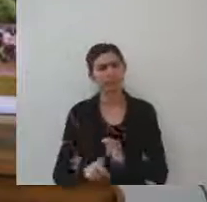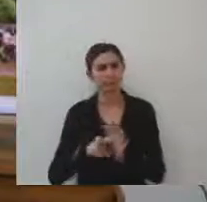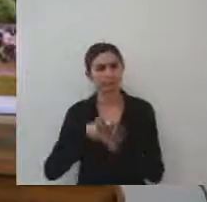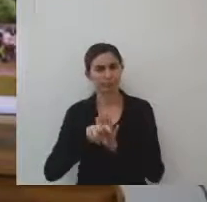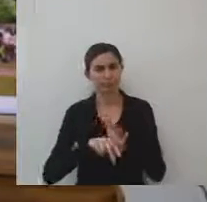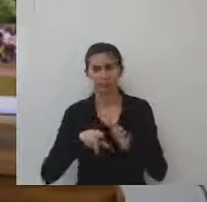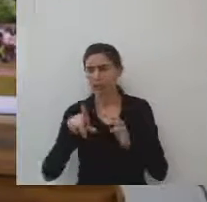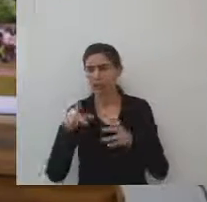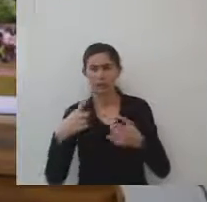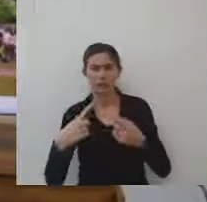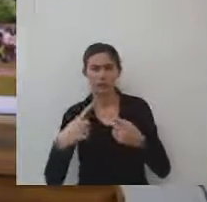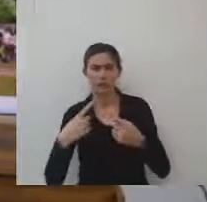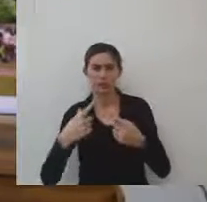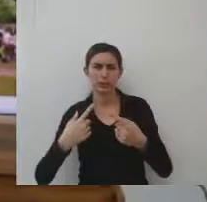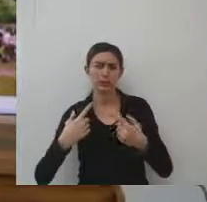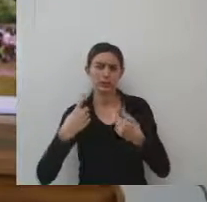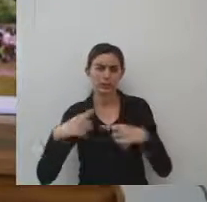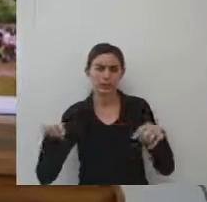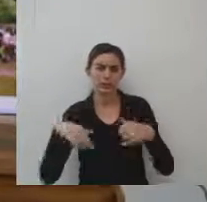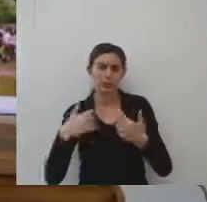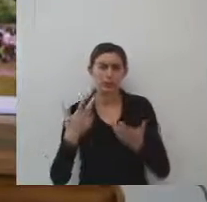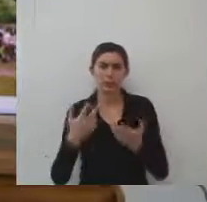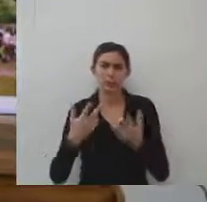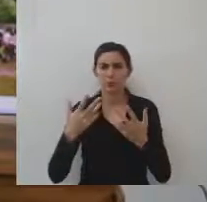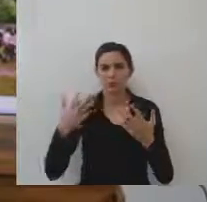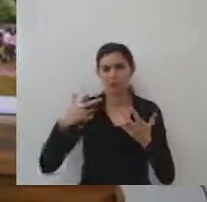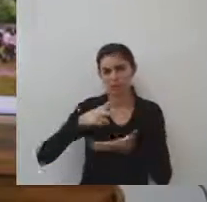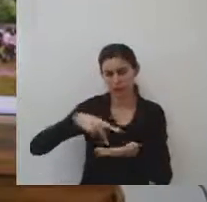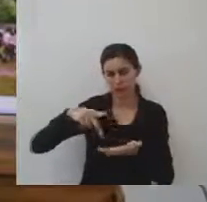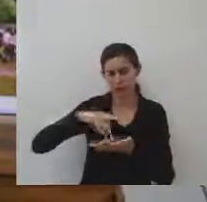dança ela não é excludente.